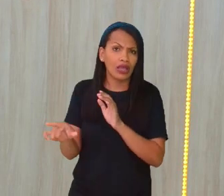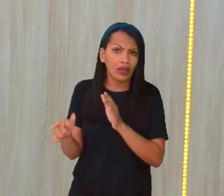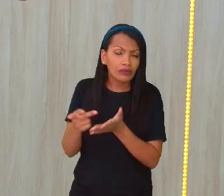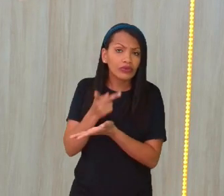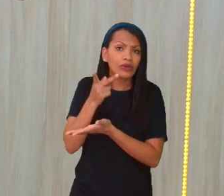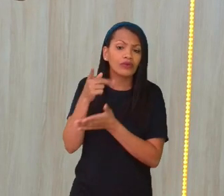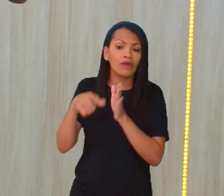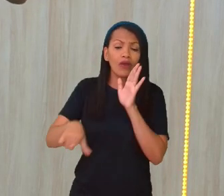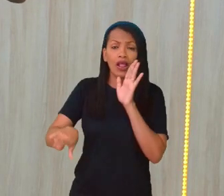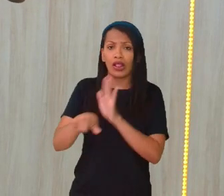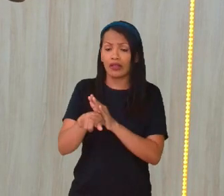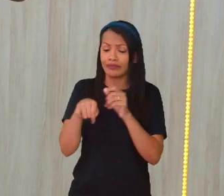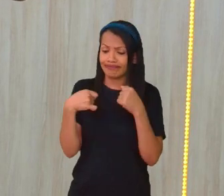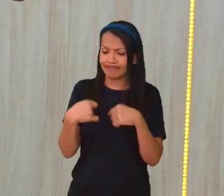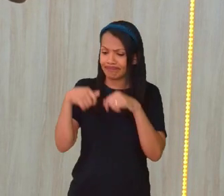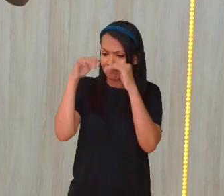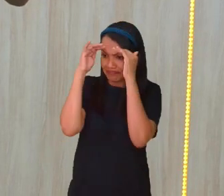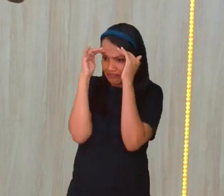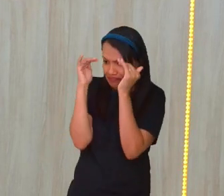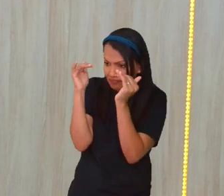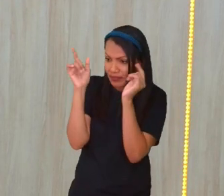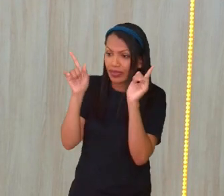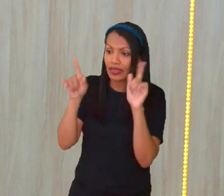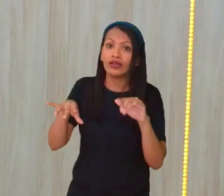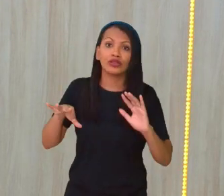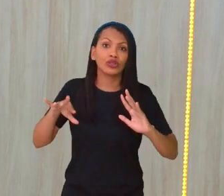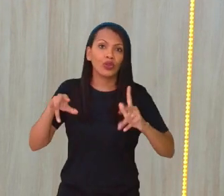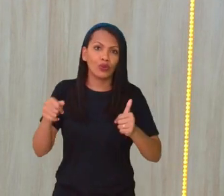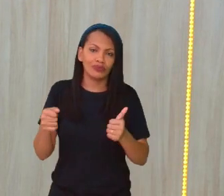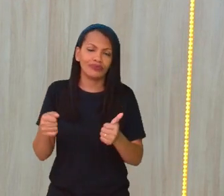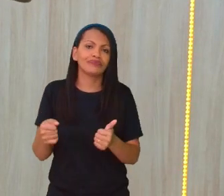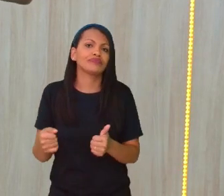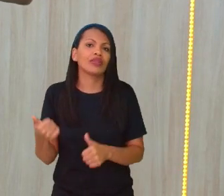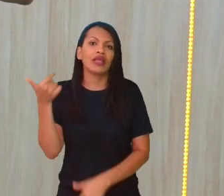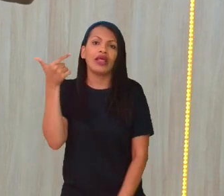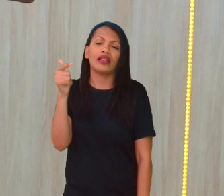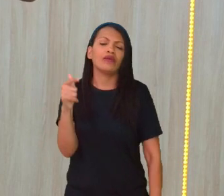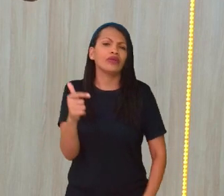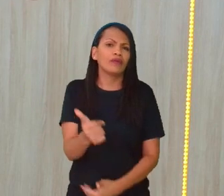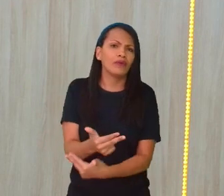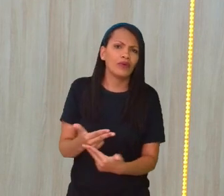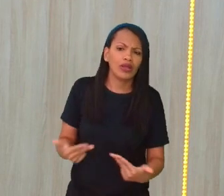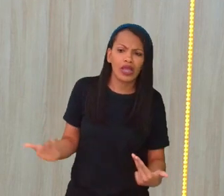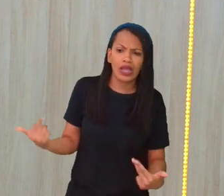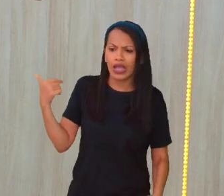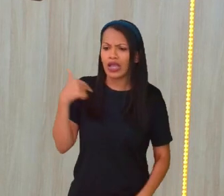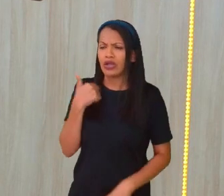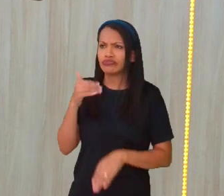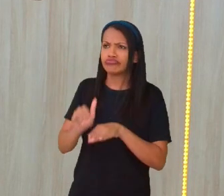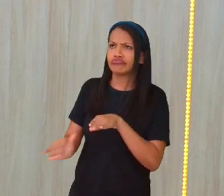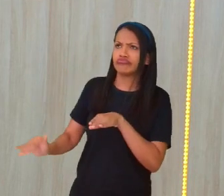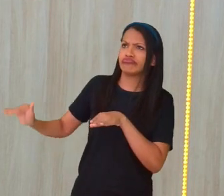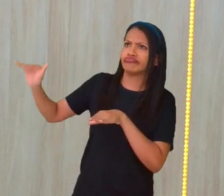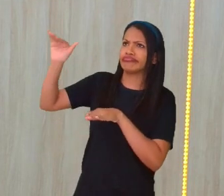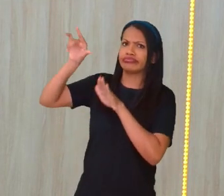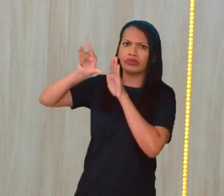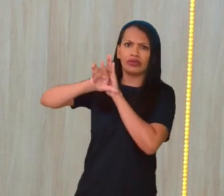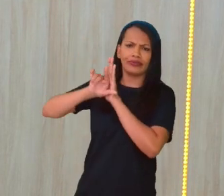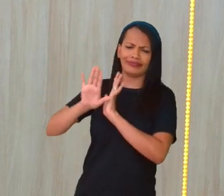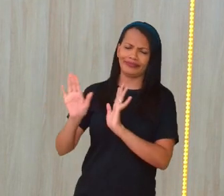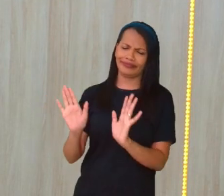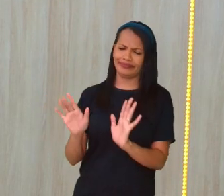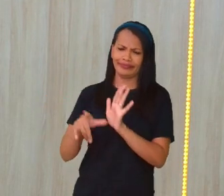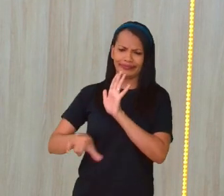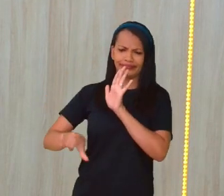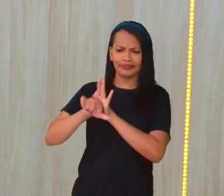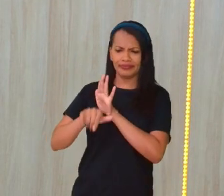é para ser respeitada. A lei é para todos. Não existe esse negócio de eu estar acima da lei. Né? A